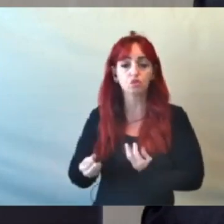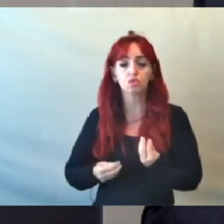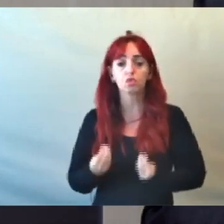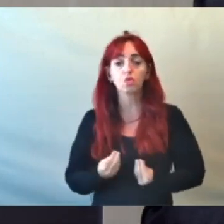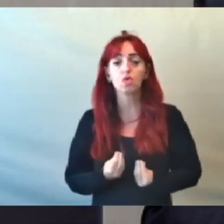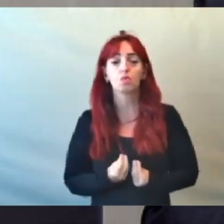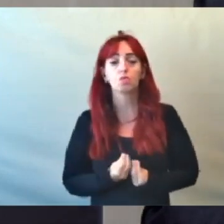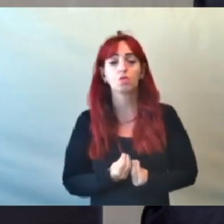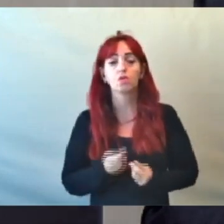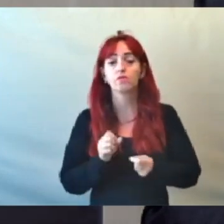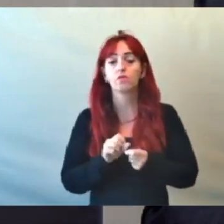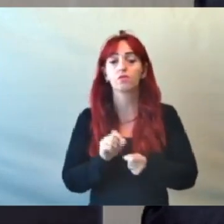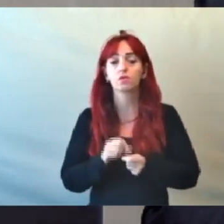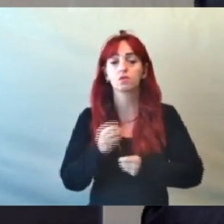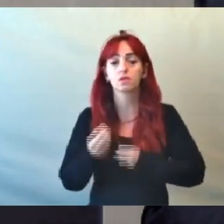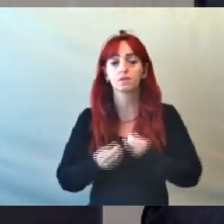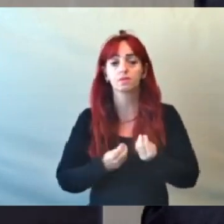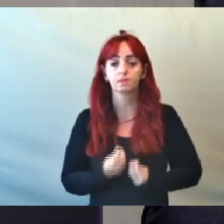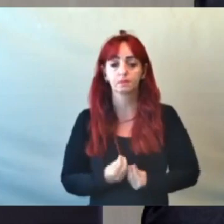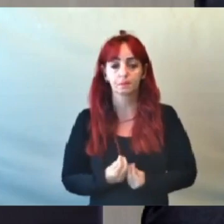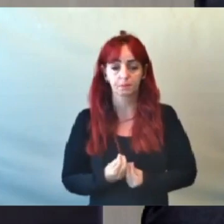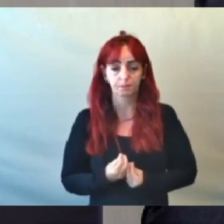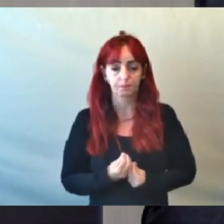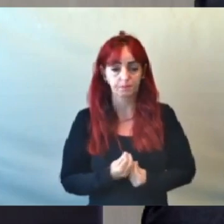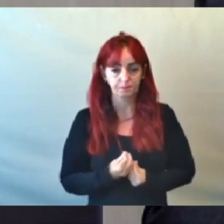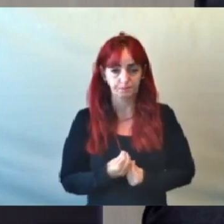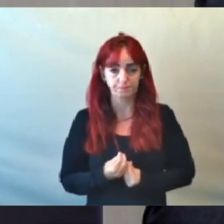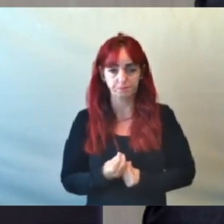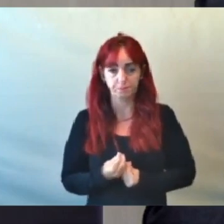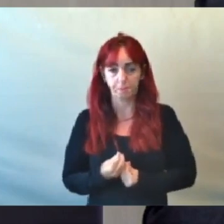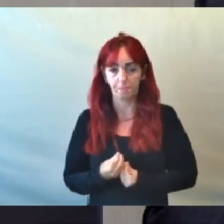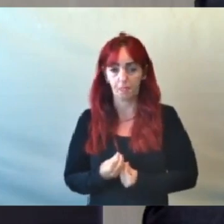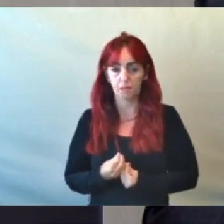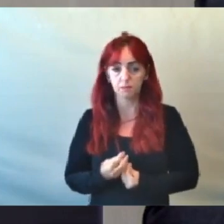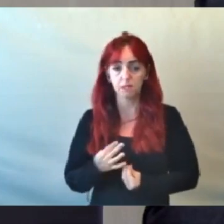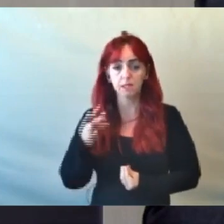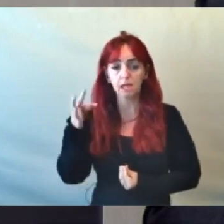do lago? Como é que é tecnicamente que isso funciona?